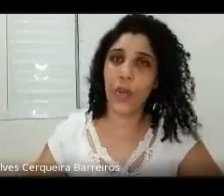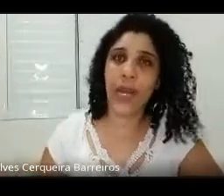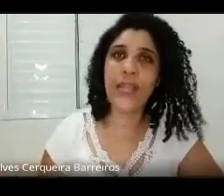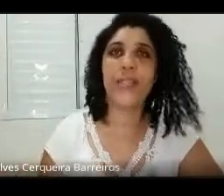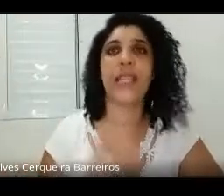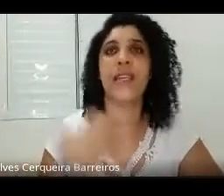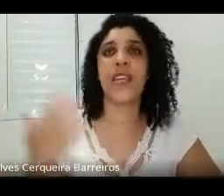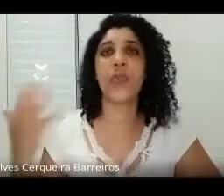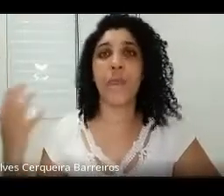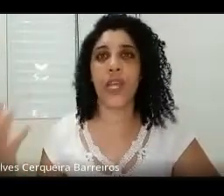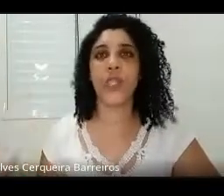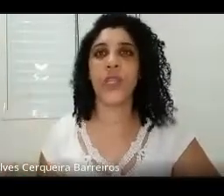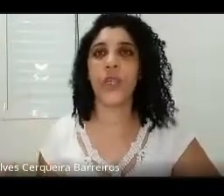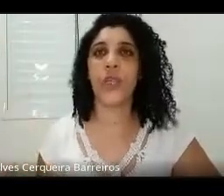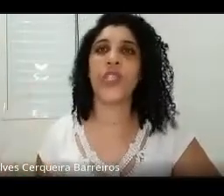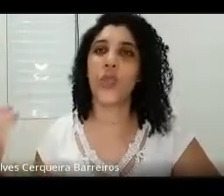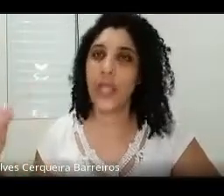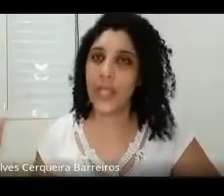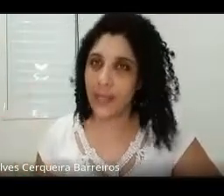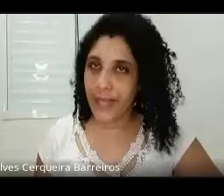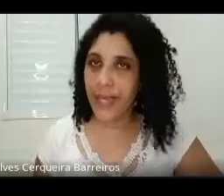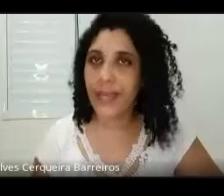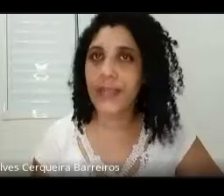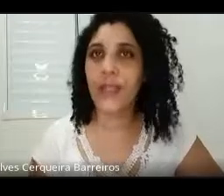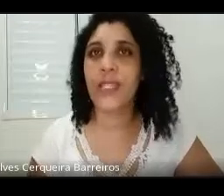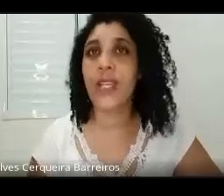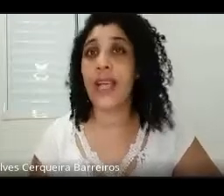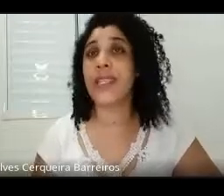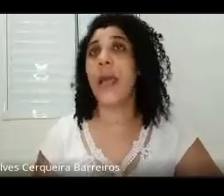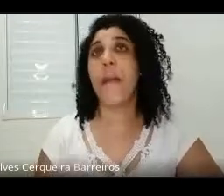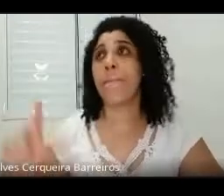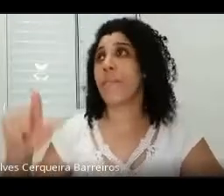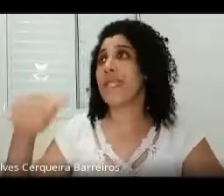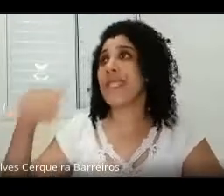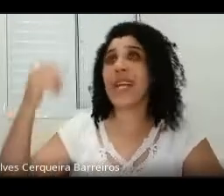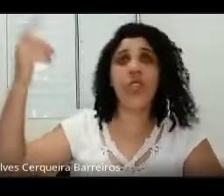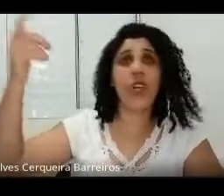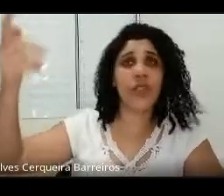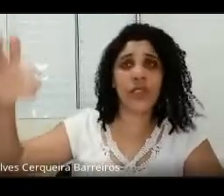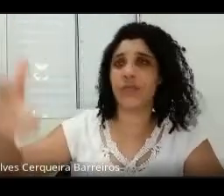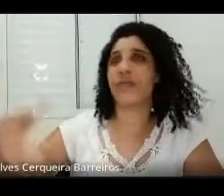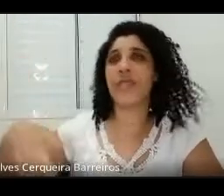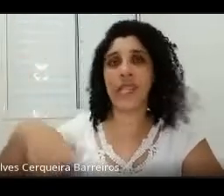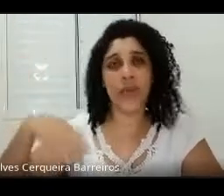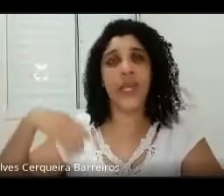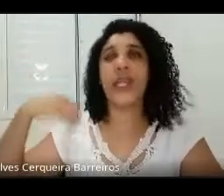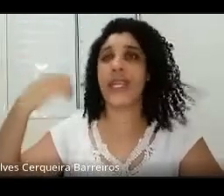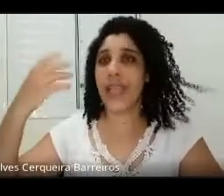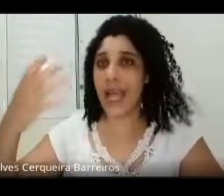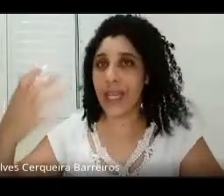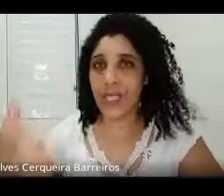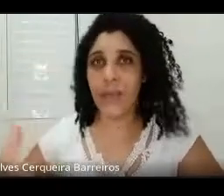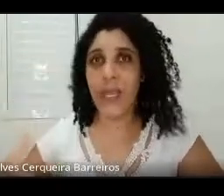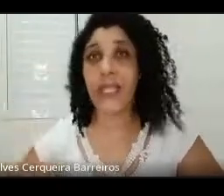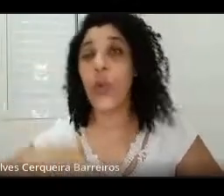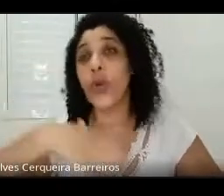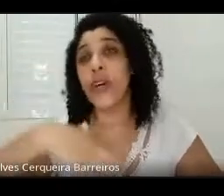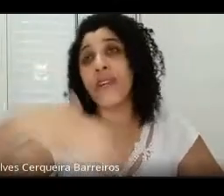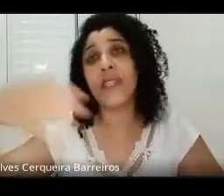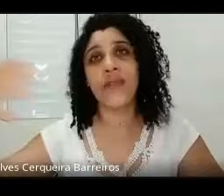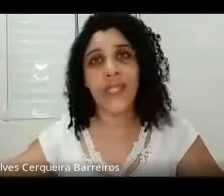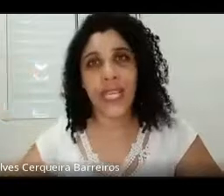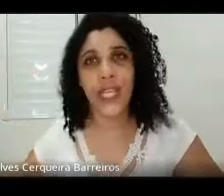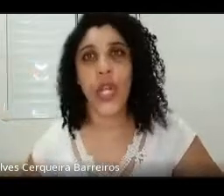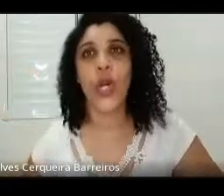sendo incorporados, né, através do empréstimo linguístico na língua de sinais. Sinais novos vão sendo criados também. Então,